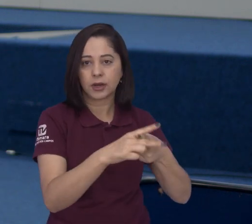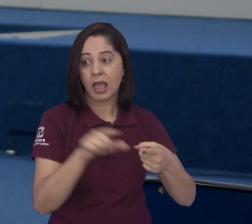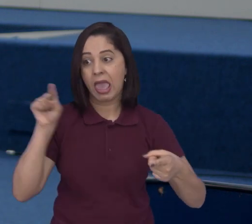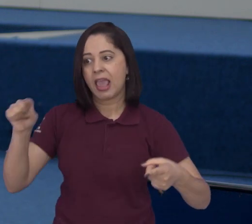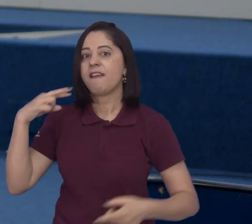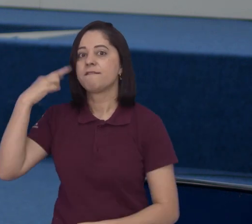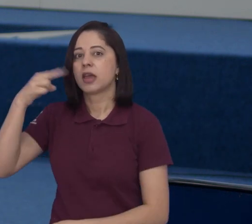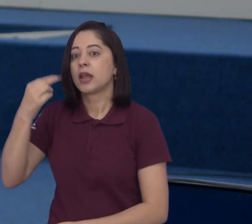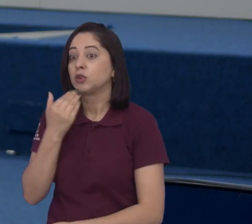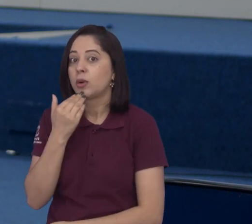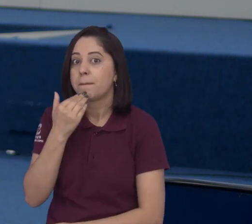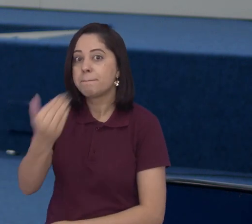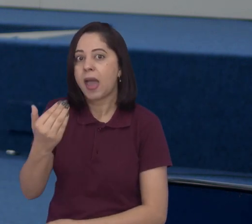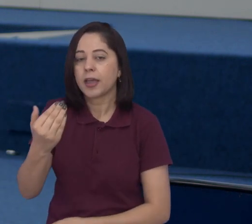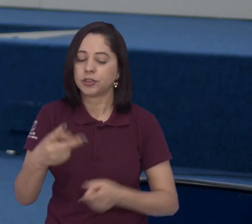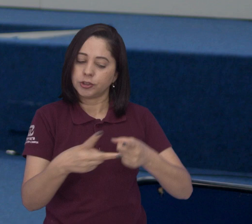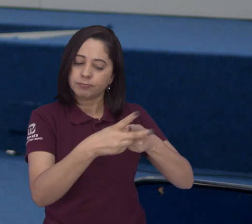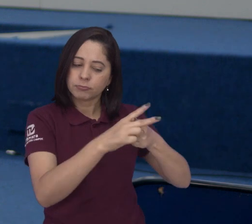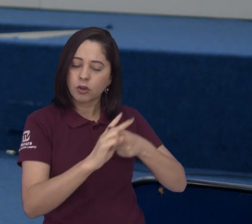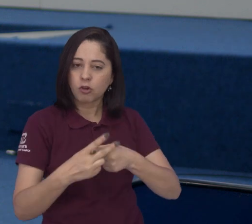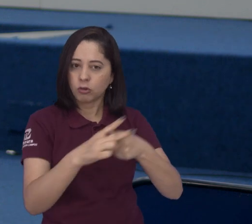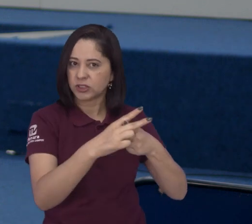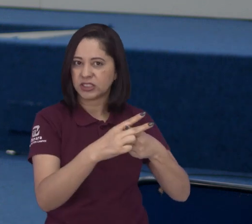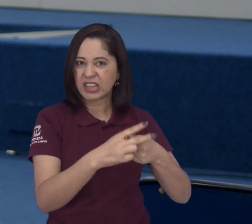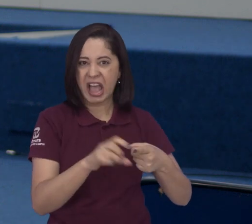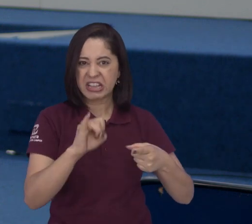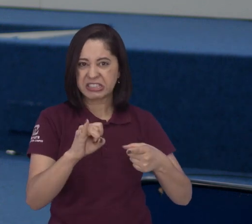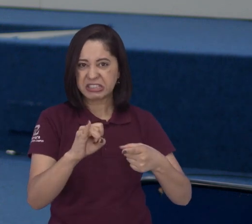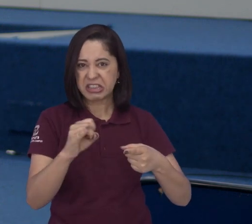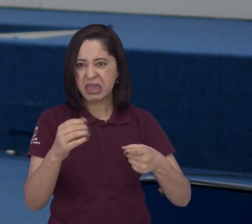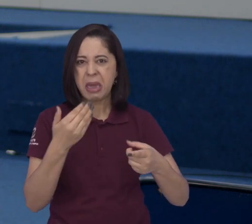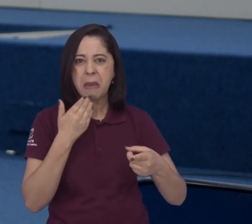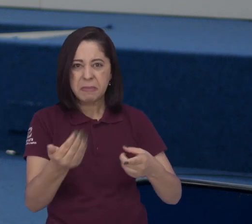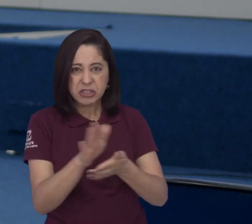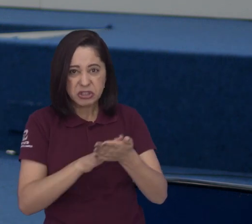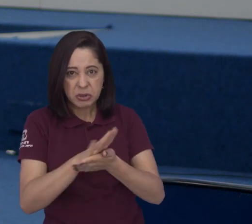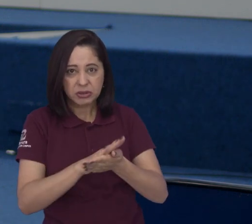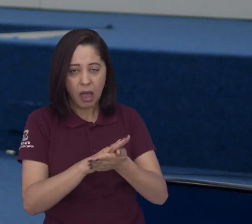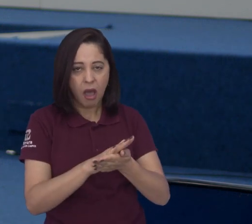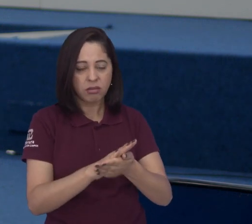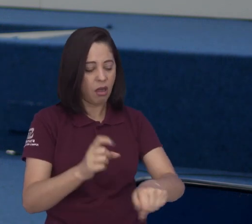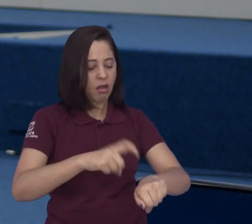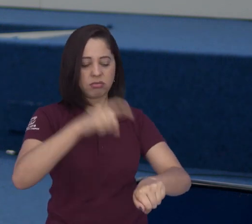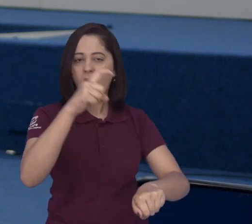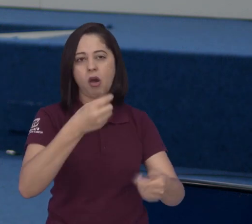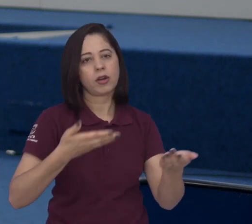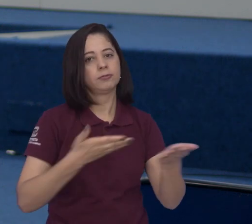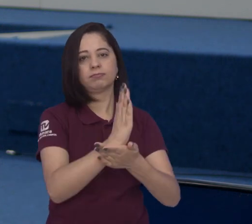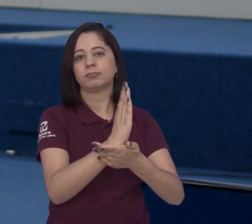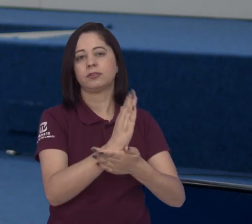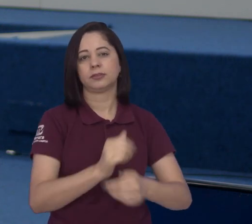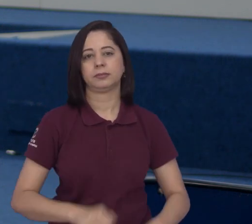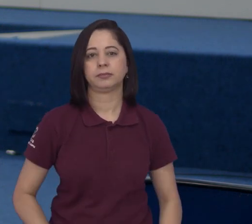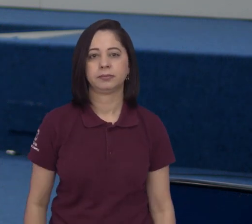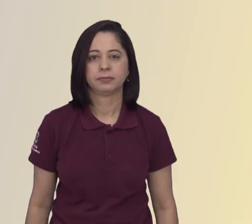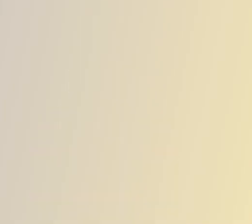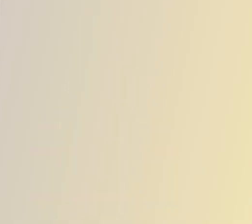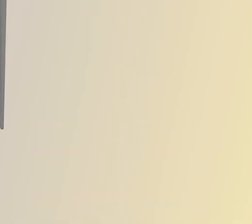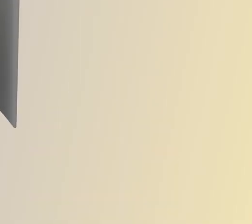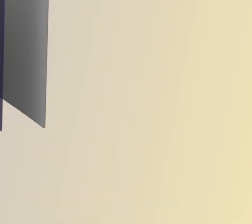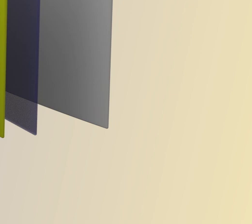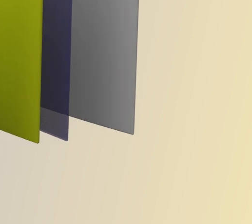retificação deve ser feito por escrito até o momento da apreciação. Caso contrário, será considerada automaticamente